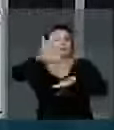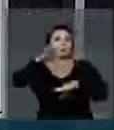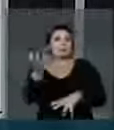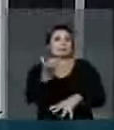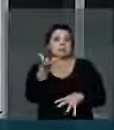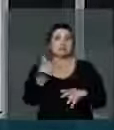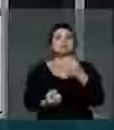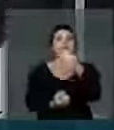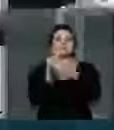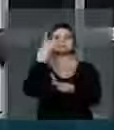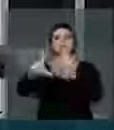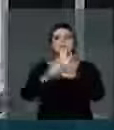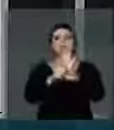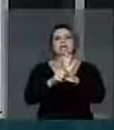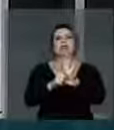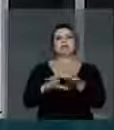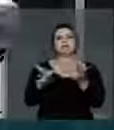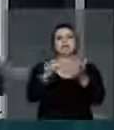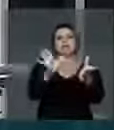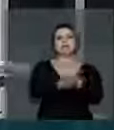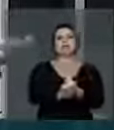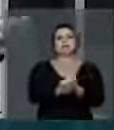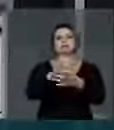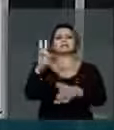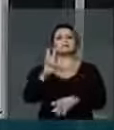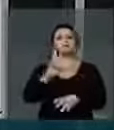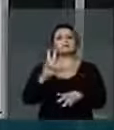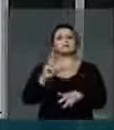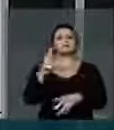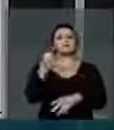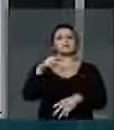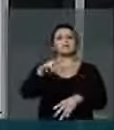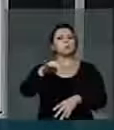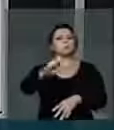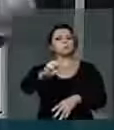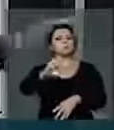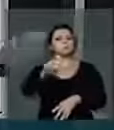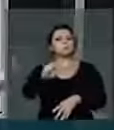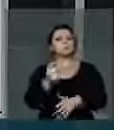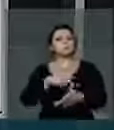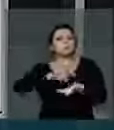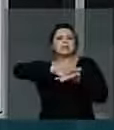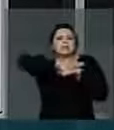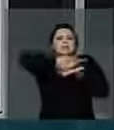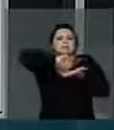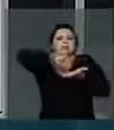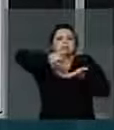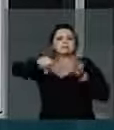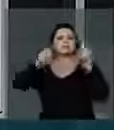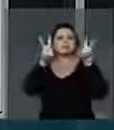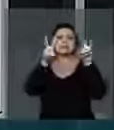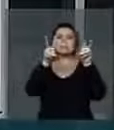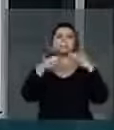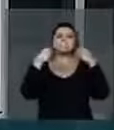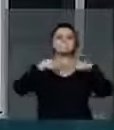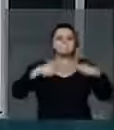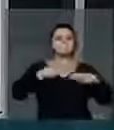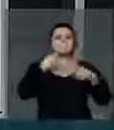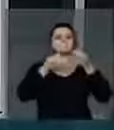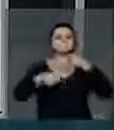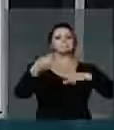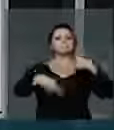feita a lei. Casamento de homossexual, a mesma coisa. Enfim, uma série de leis. Essas leis e esses